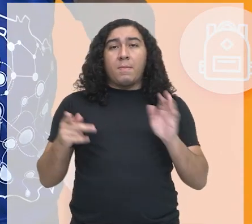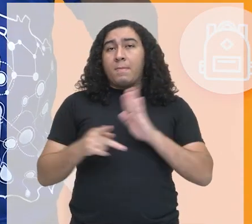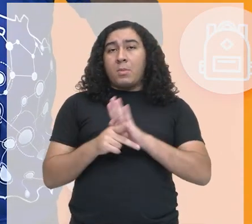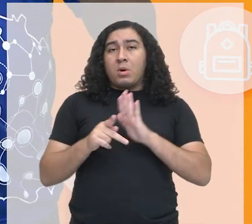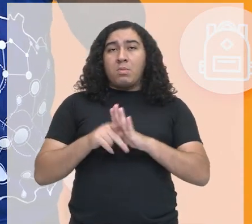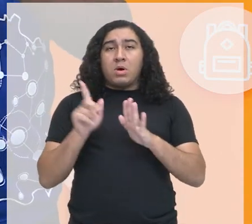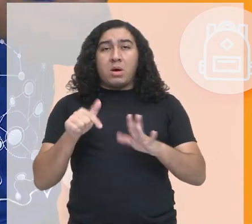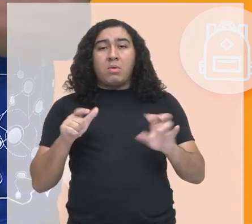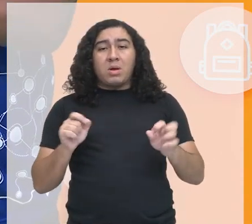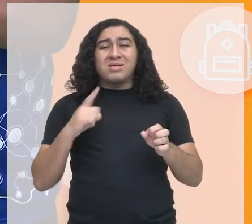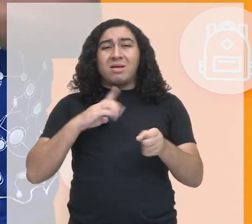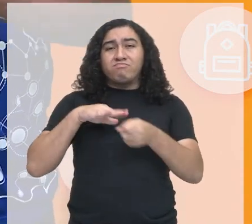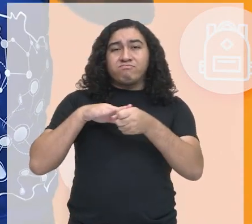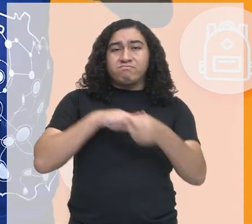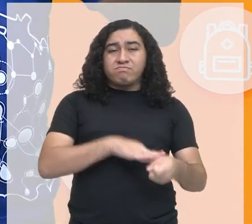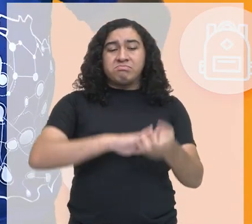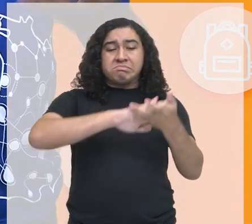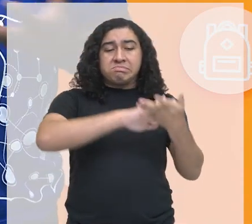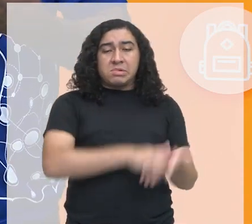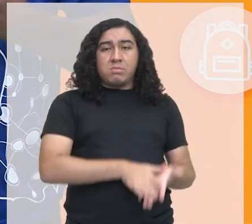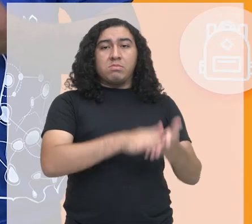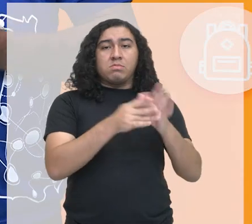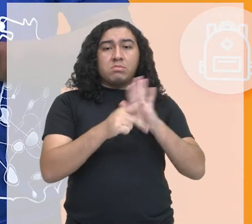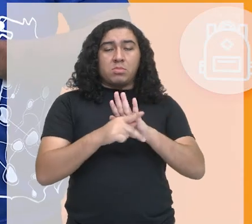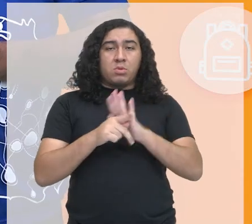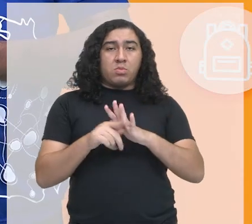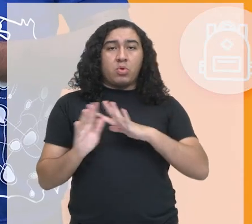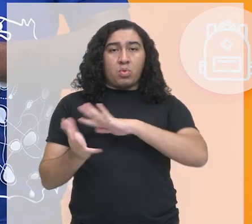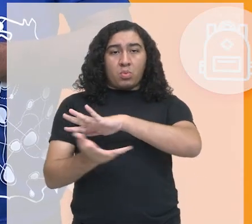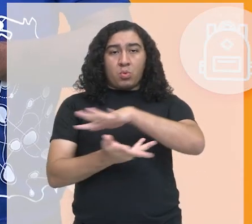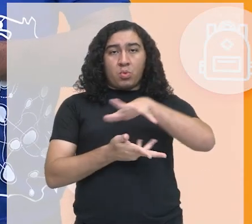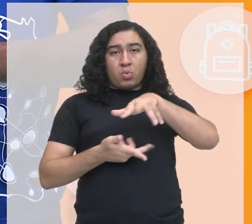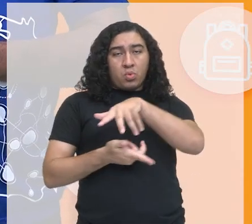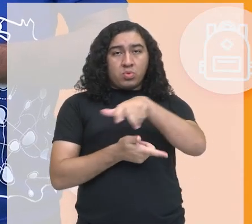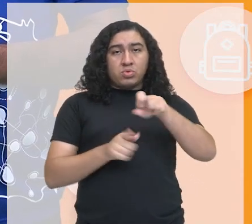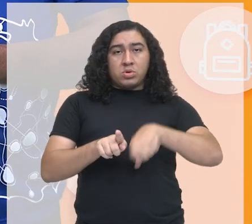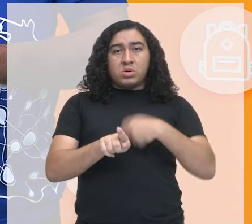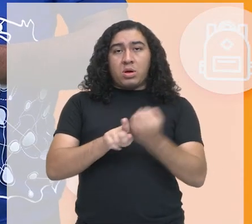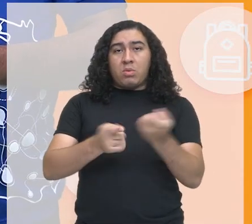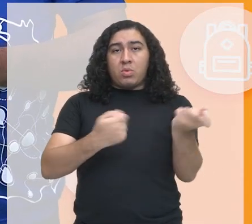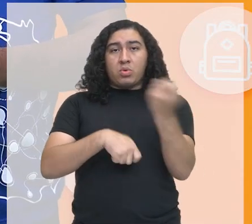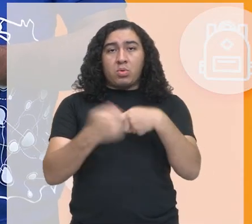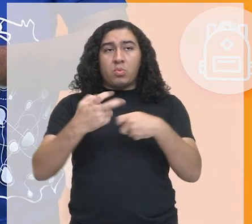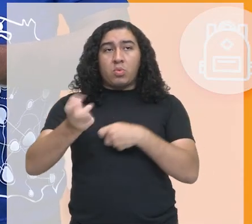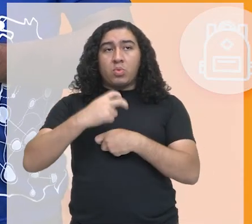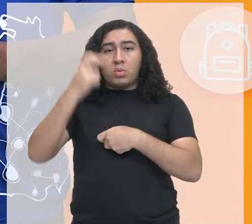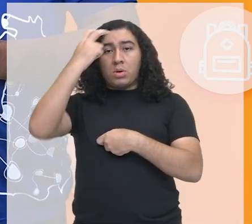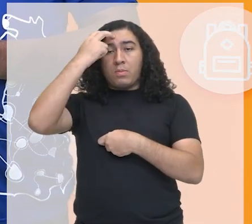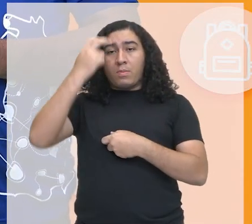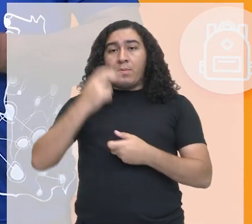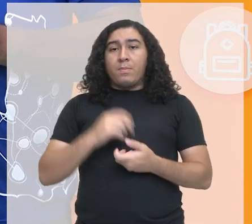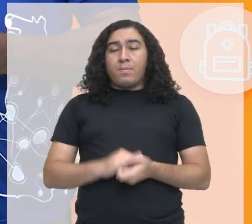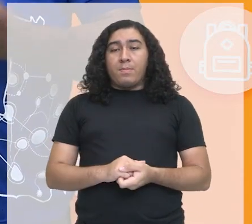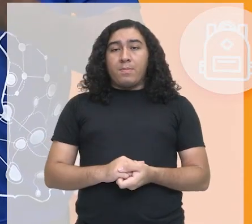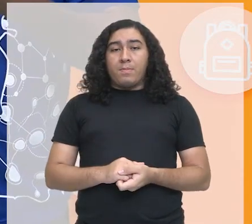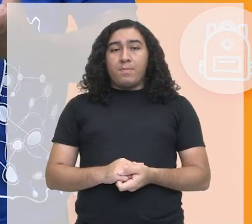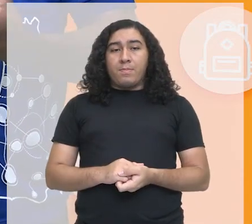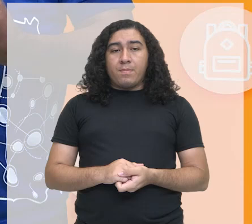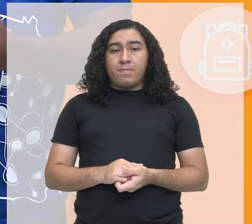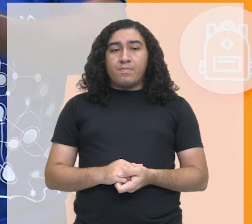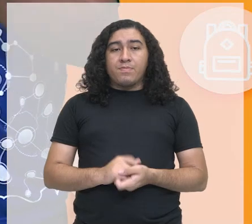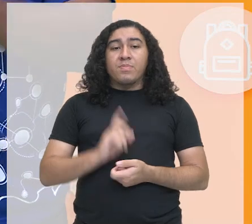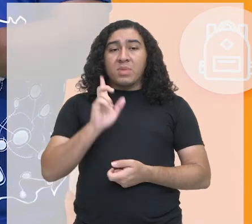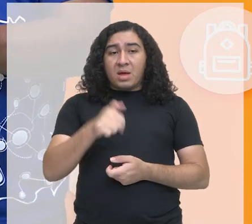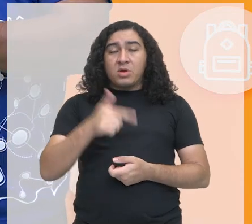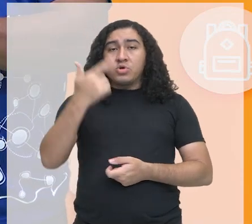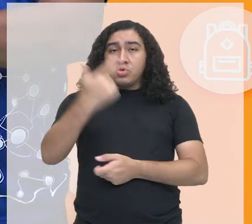realmente rechaçados, né, do mundo social, econômico e cultural. Então, essa luta,